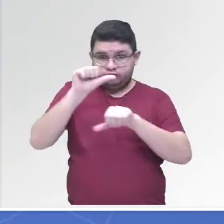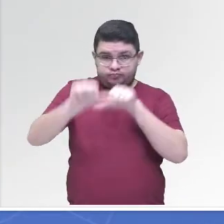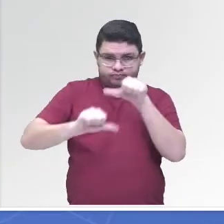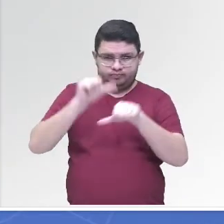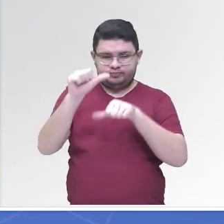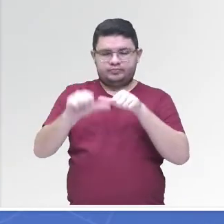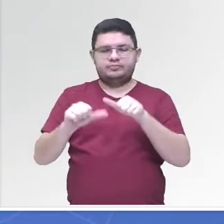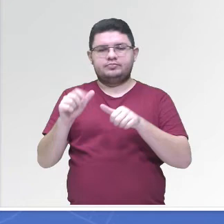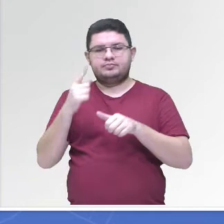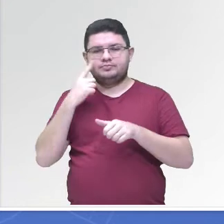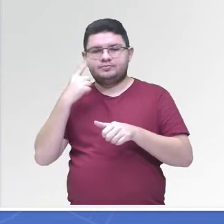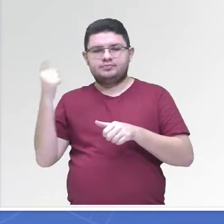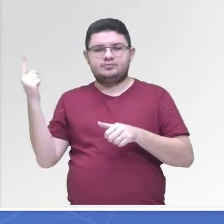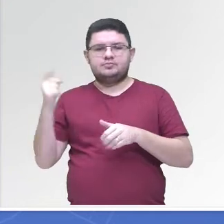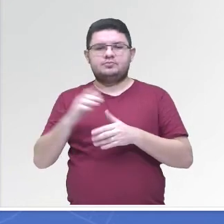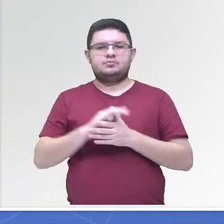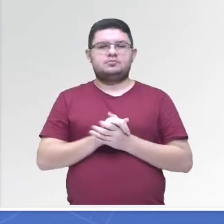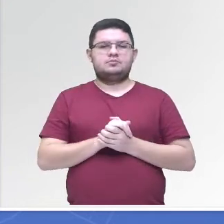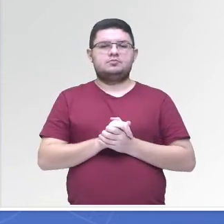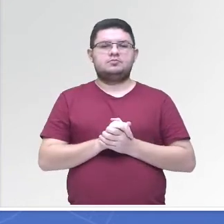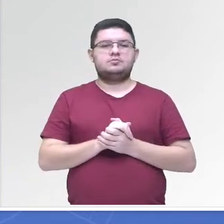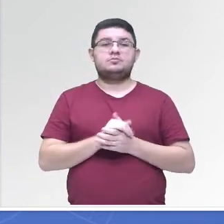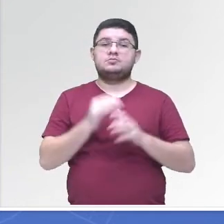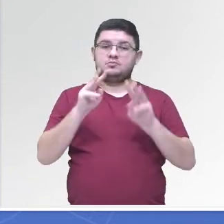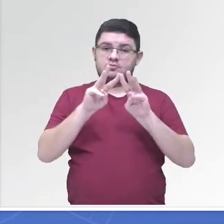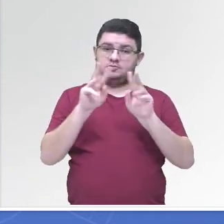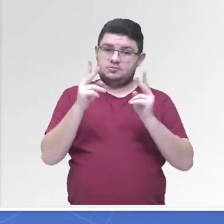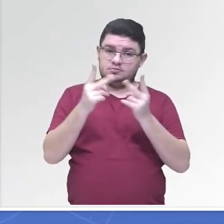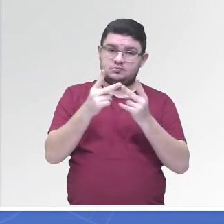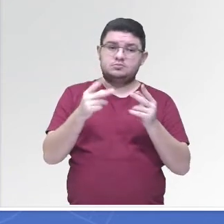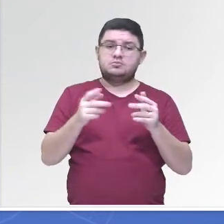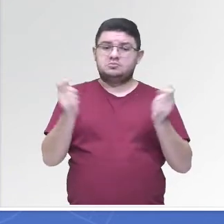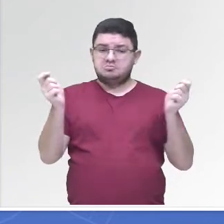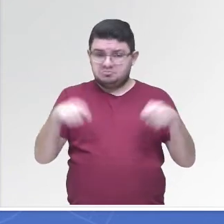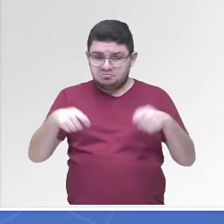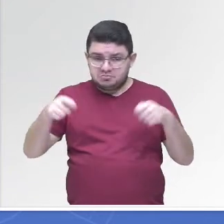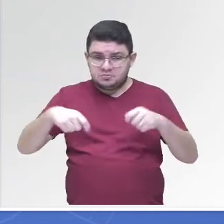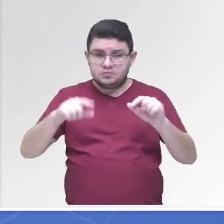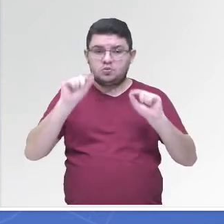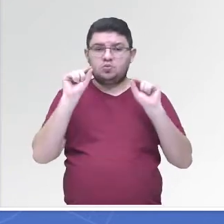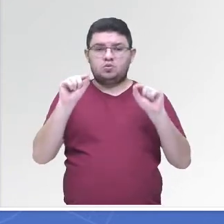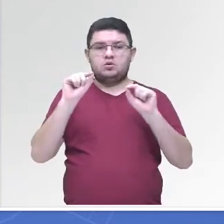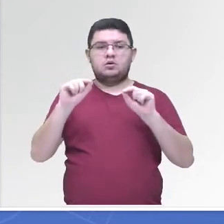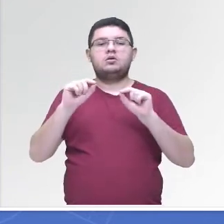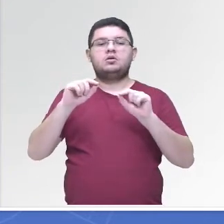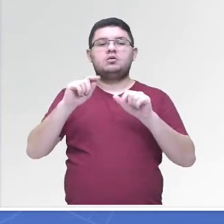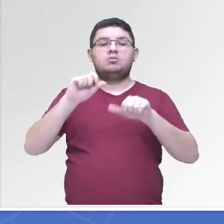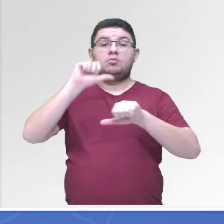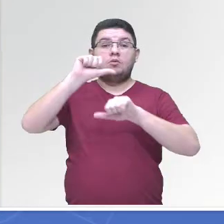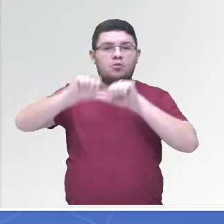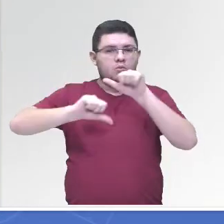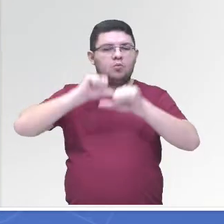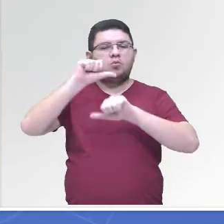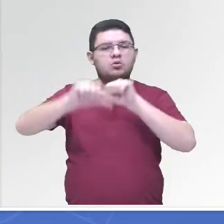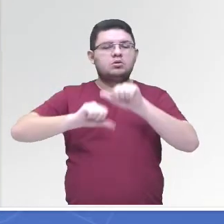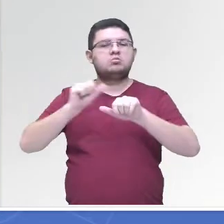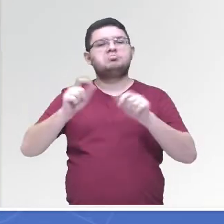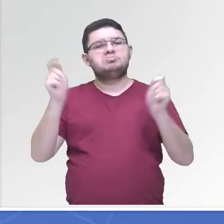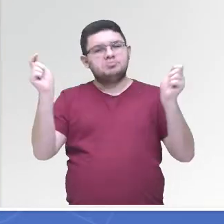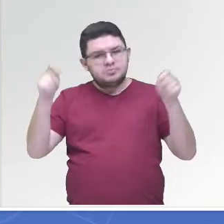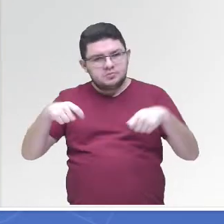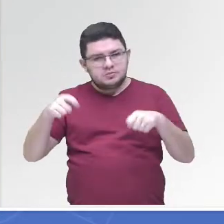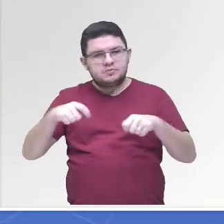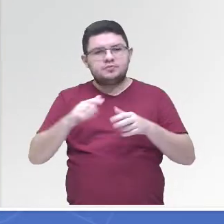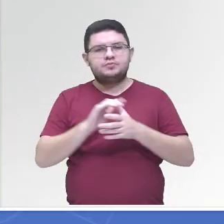Olha só. Então, os estados físicos da matéria a gente pode ter uma mudança entre eles, tá? E aí a